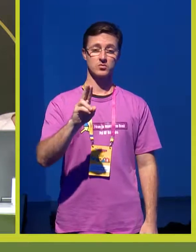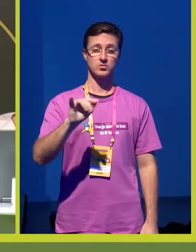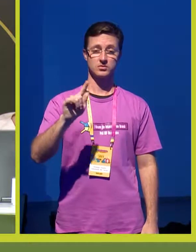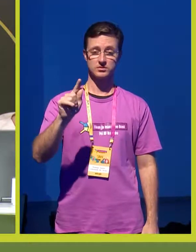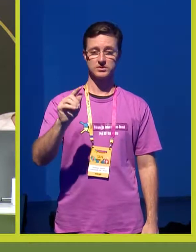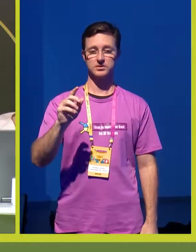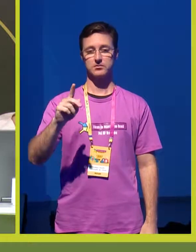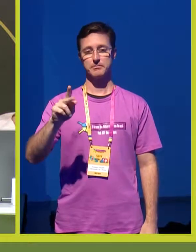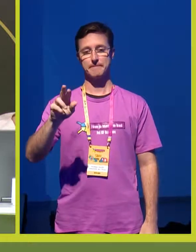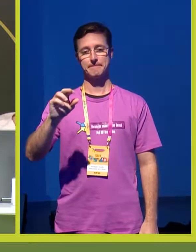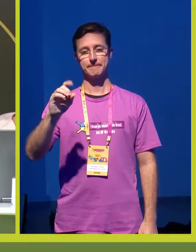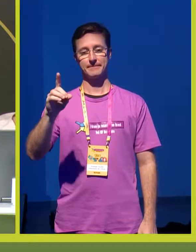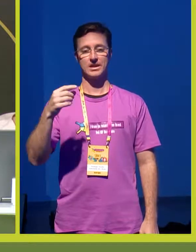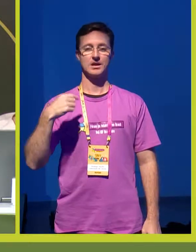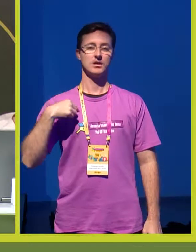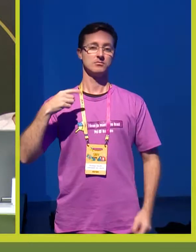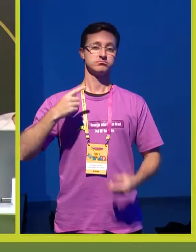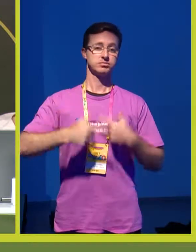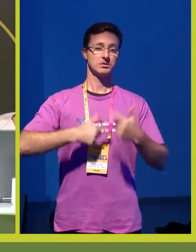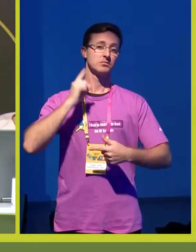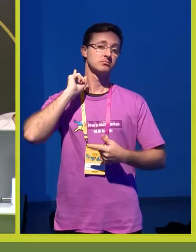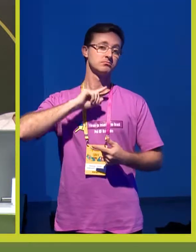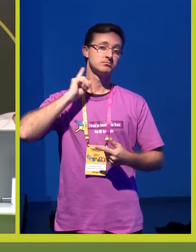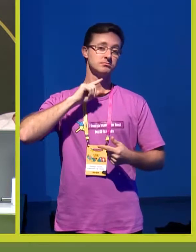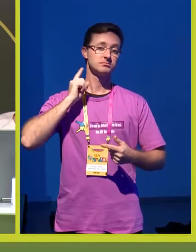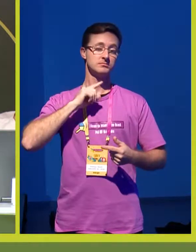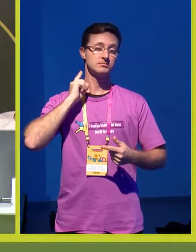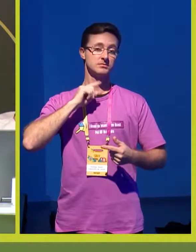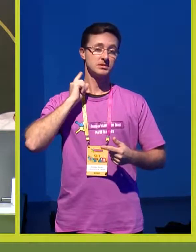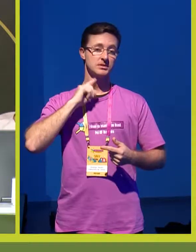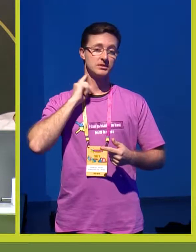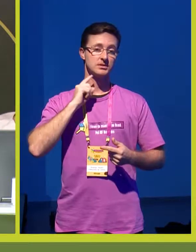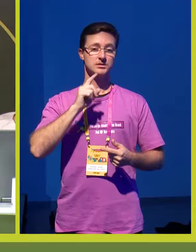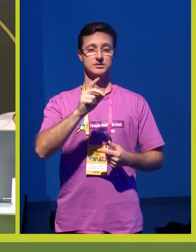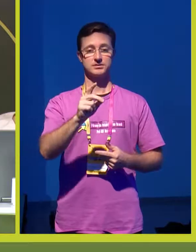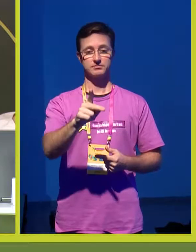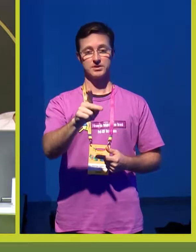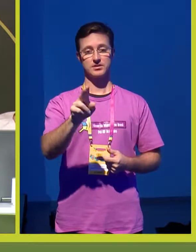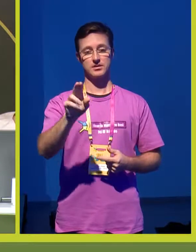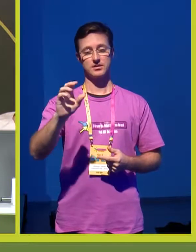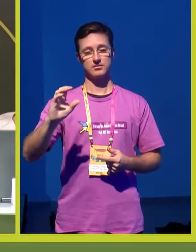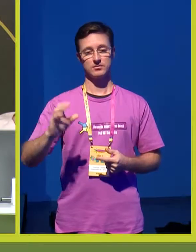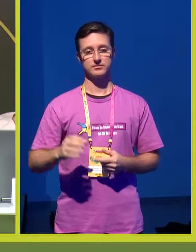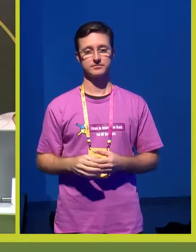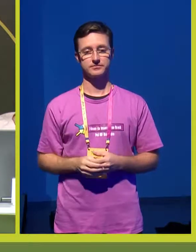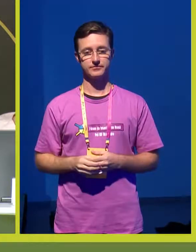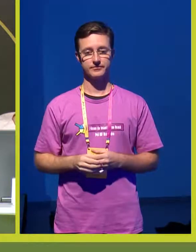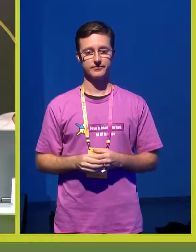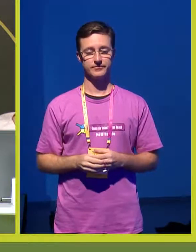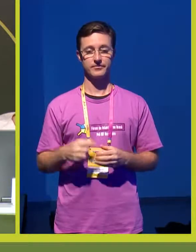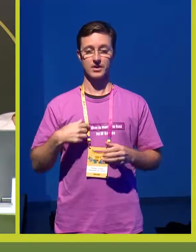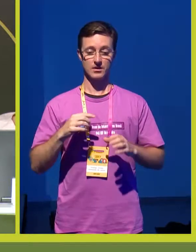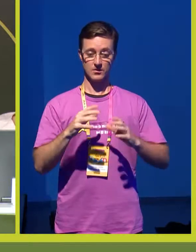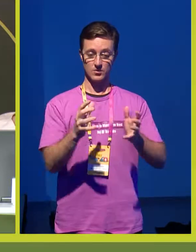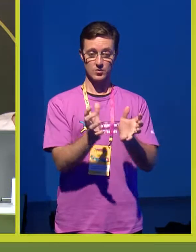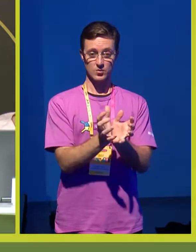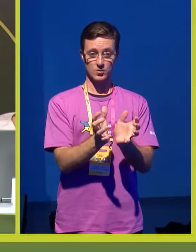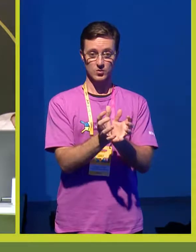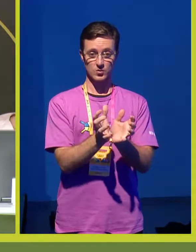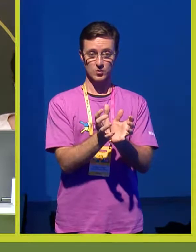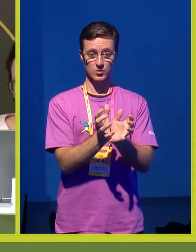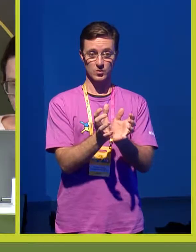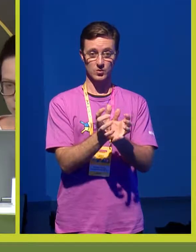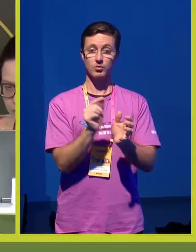com atuação criminal em Minas há 17 anos e atualmente membro do Grupo Nacional de Combate a Crimes